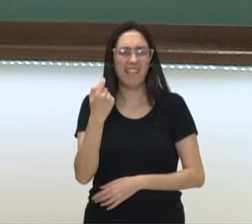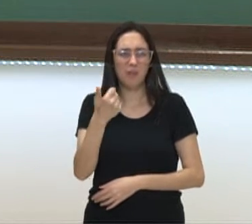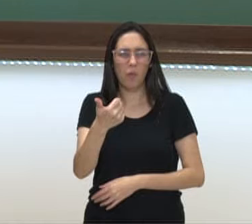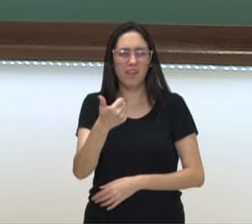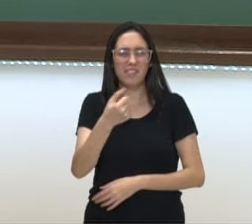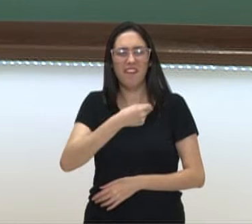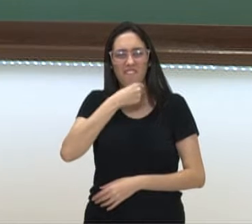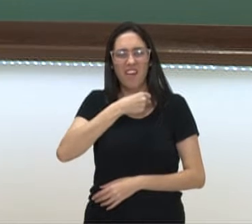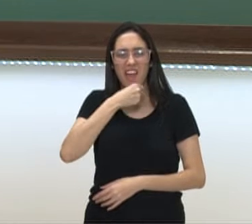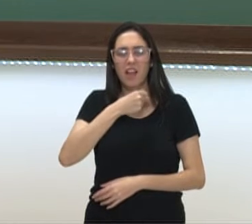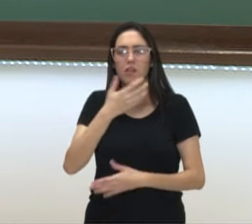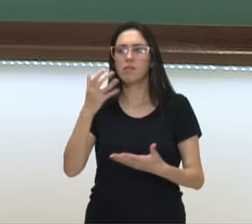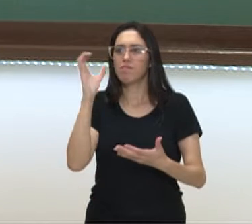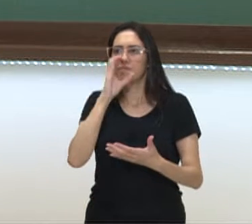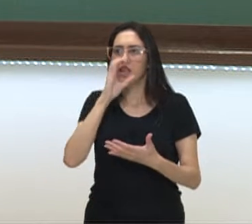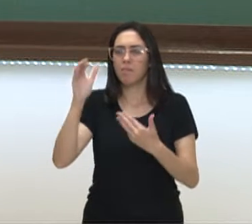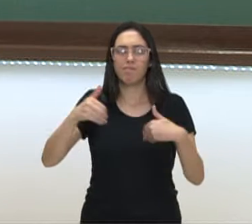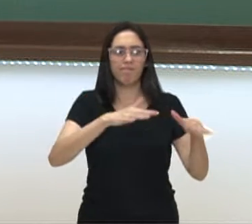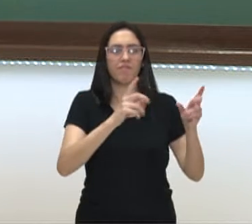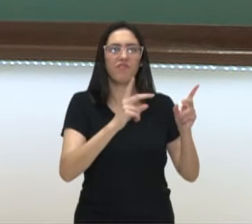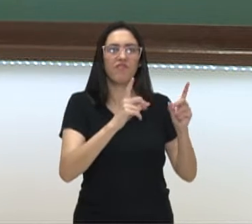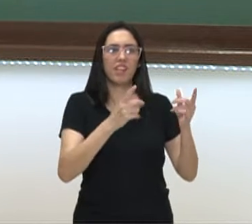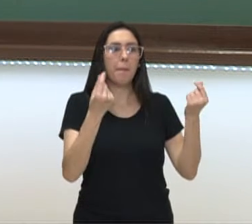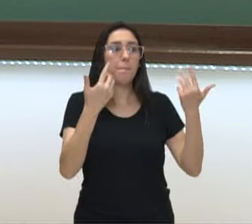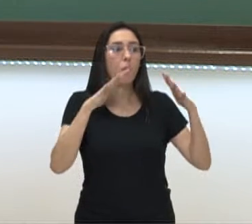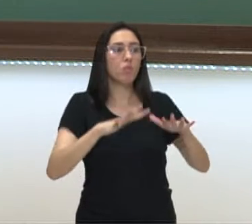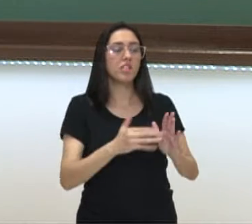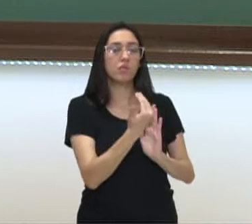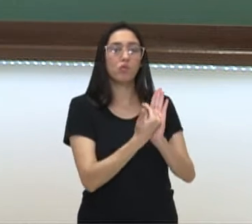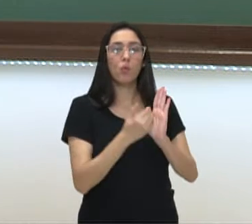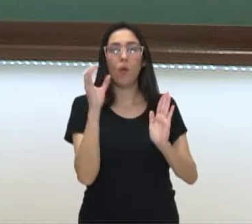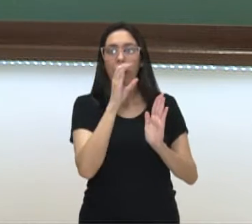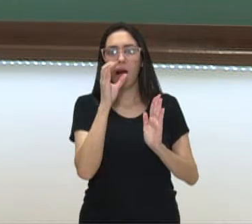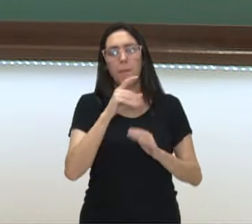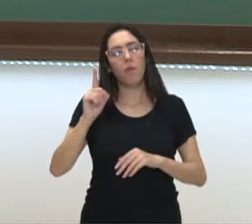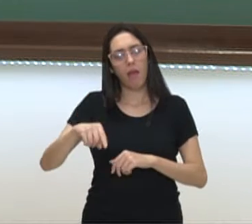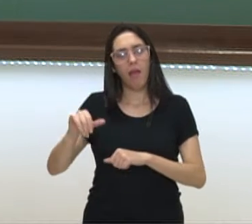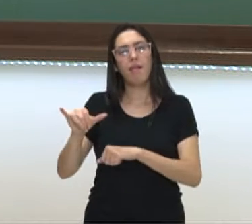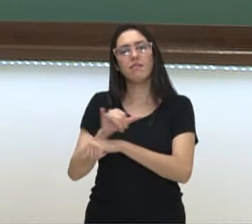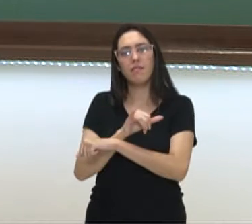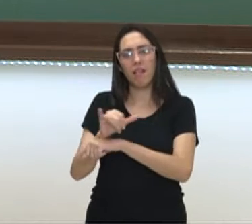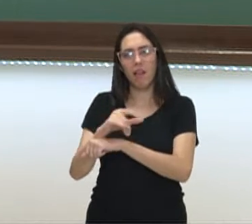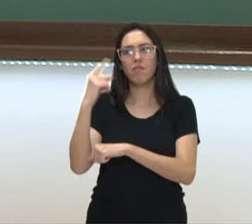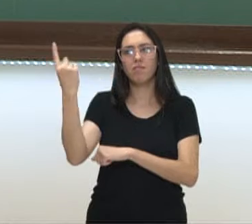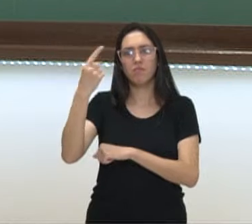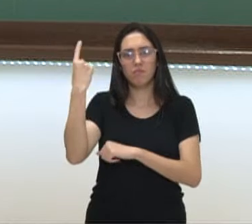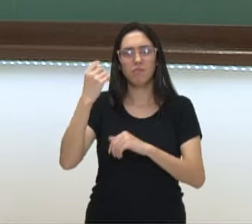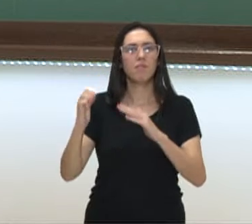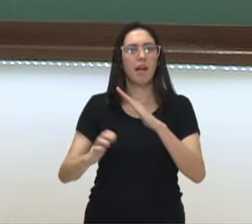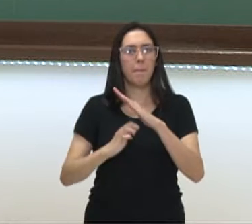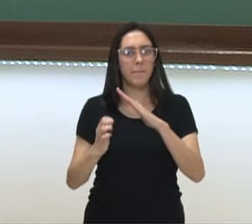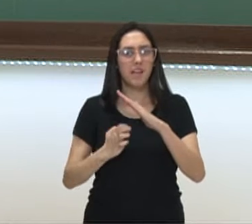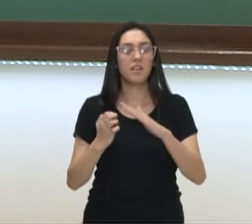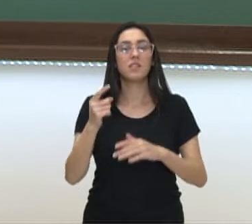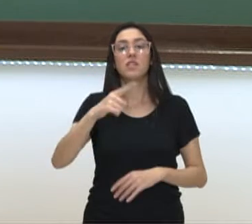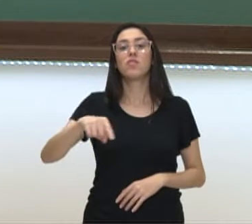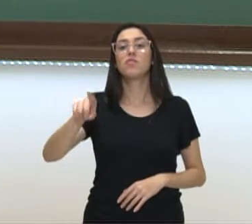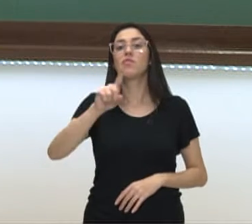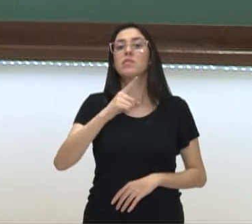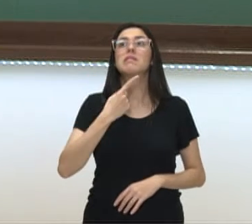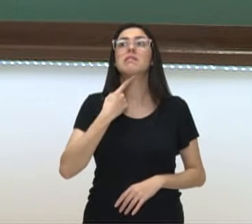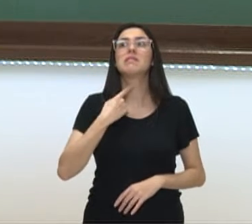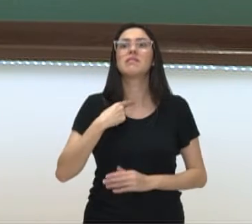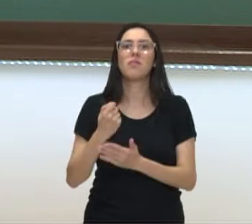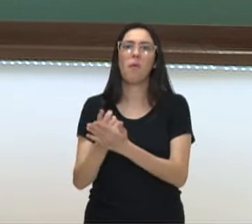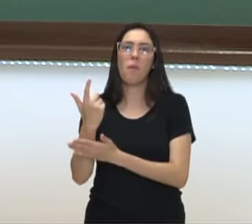que sejam consumidos de forma muito mais rápida. Então, são estratégias que as empresas adotam para quê? Para fazer você consumir